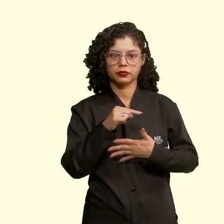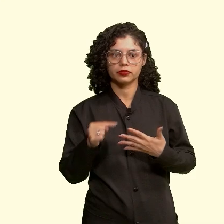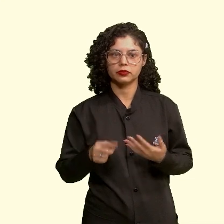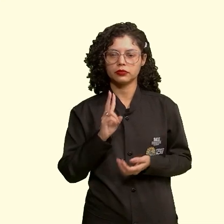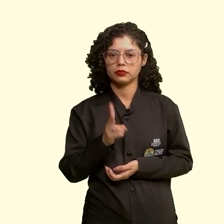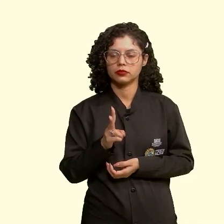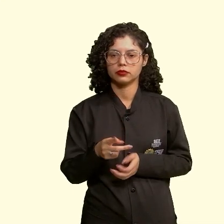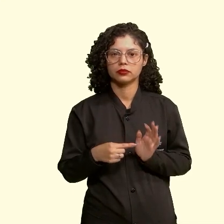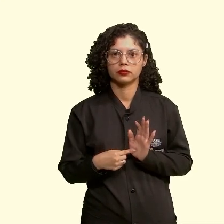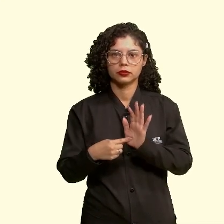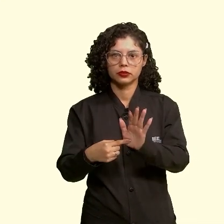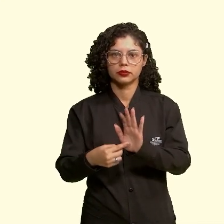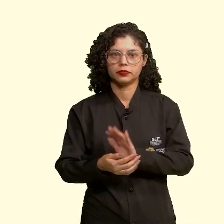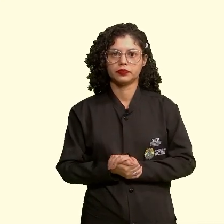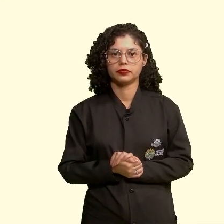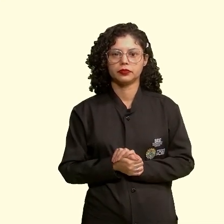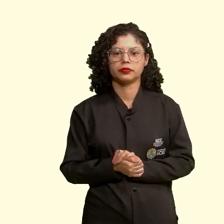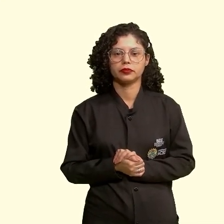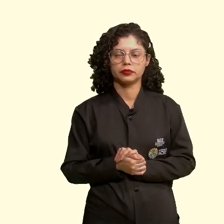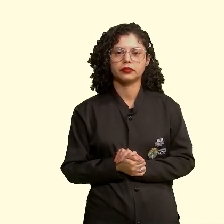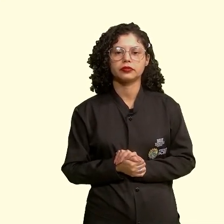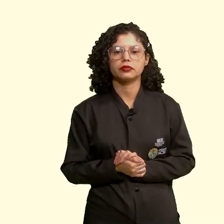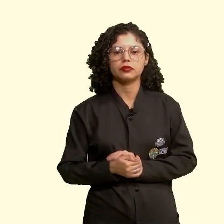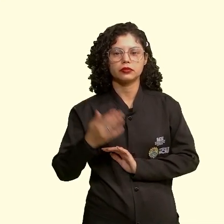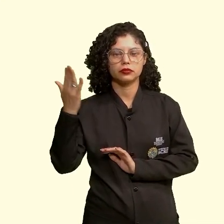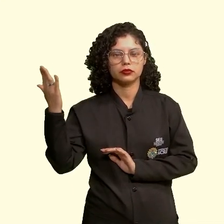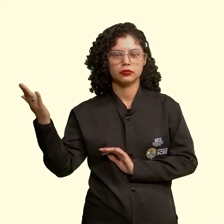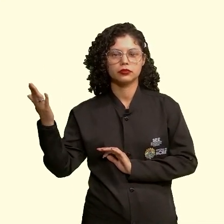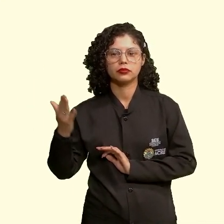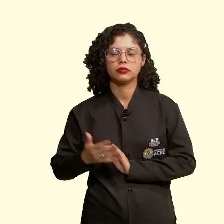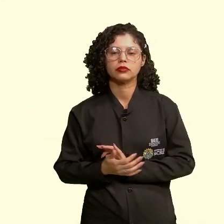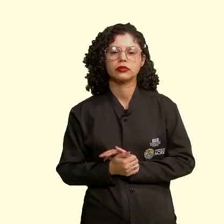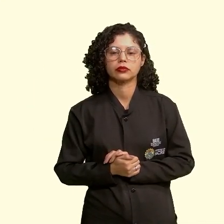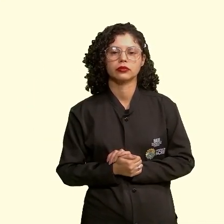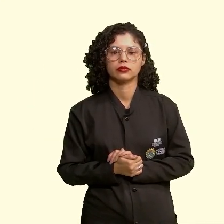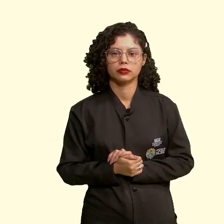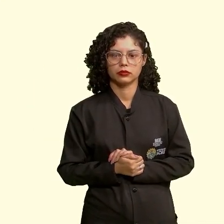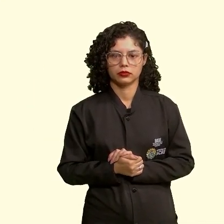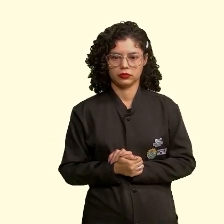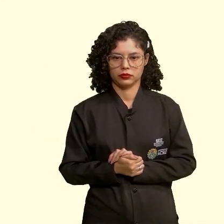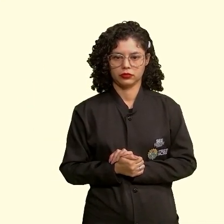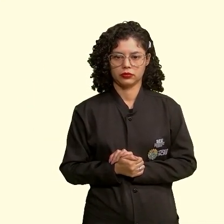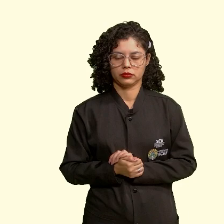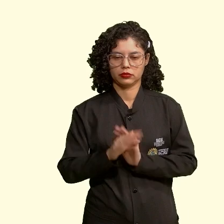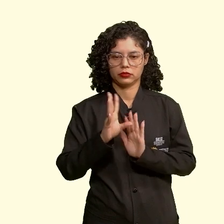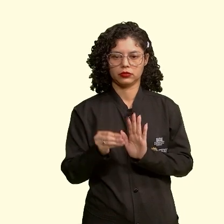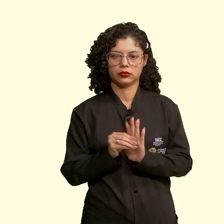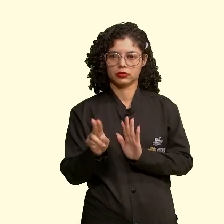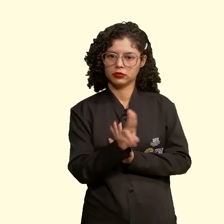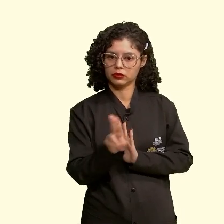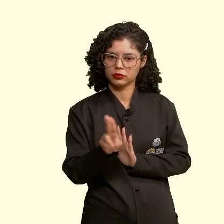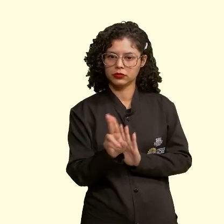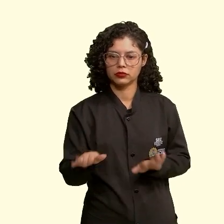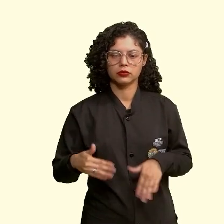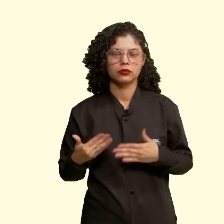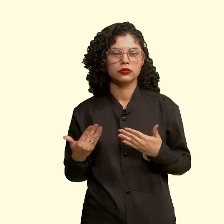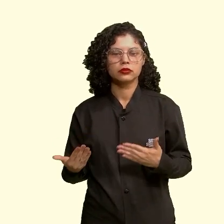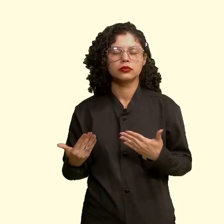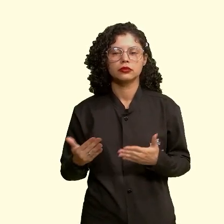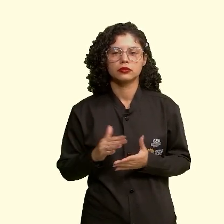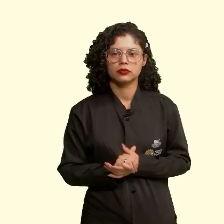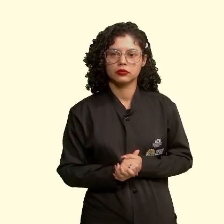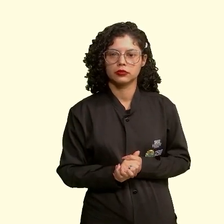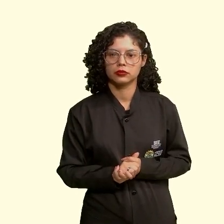gente apresenta um instrumento ao seu lado direito. E você vai precisar colocar o nome desse instrumento,